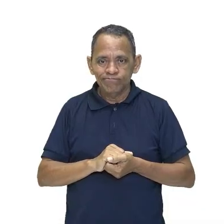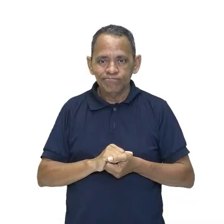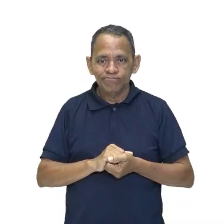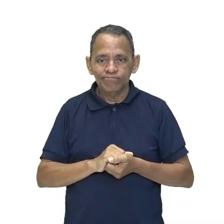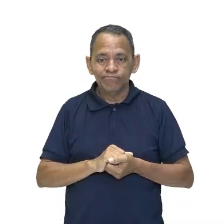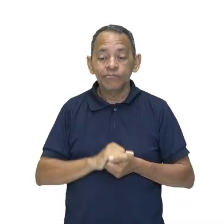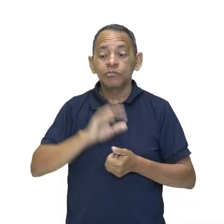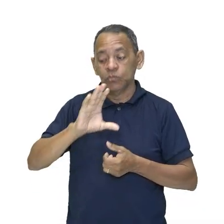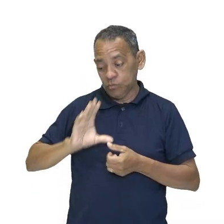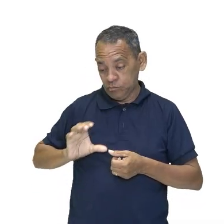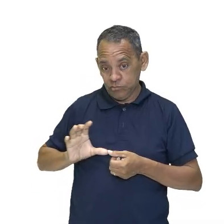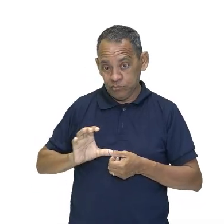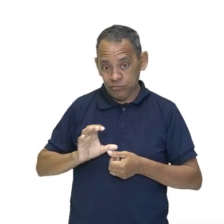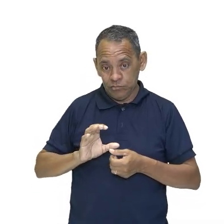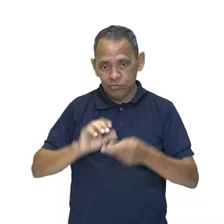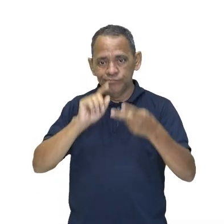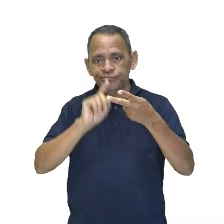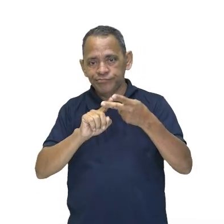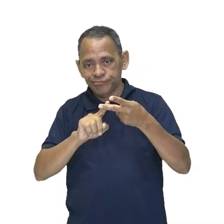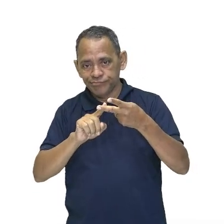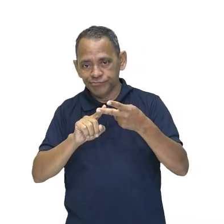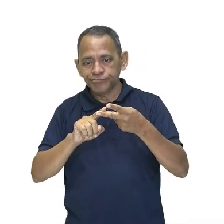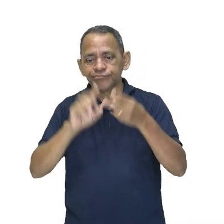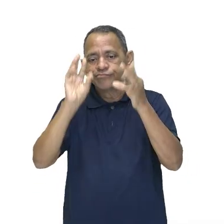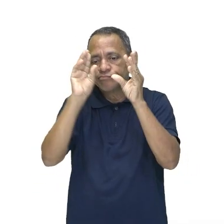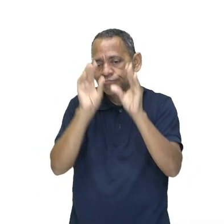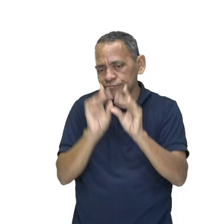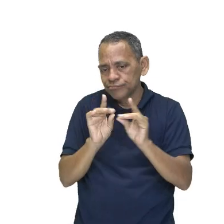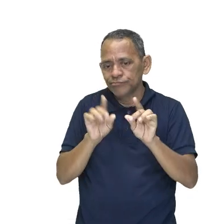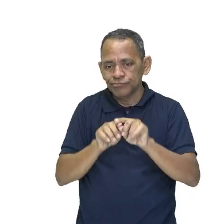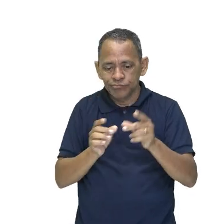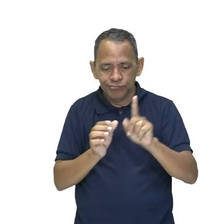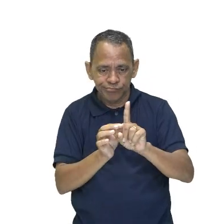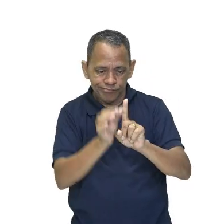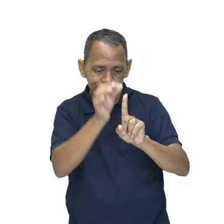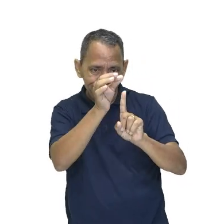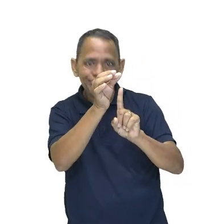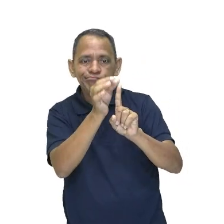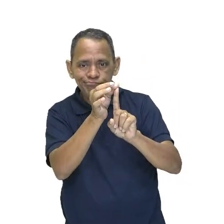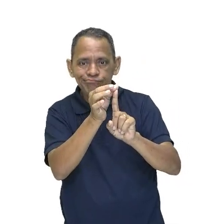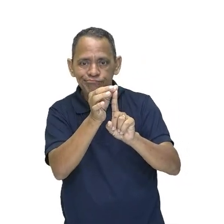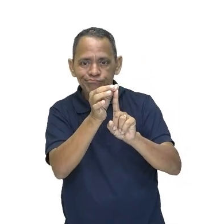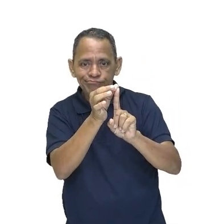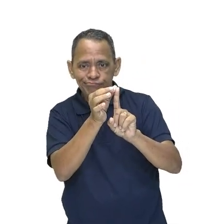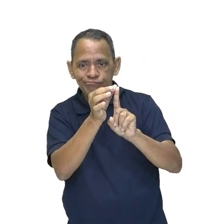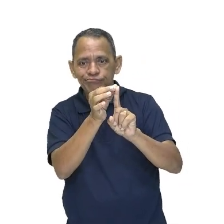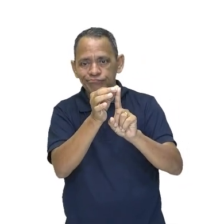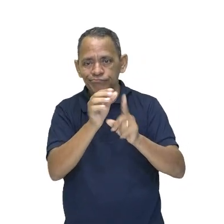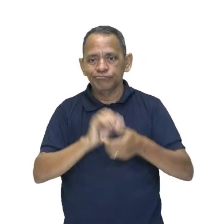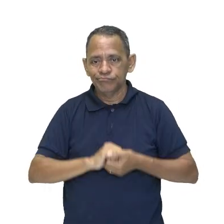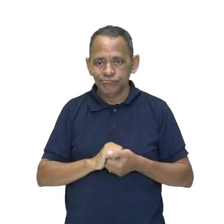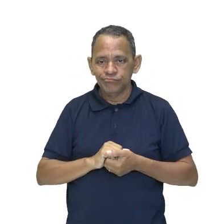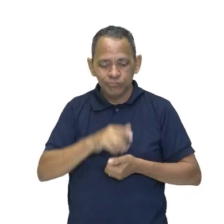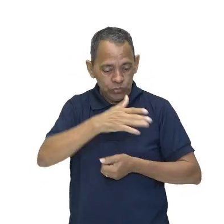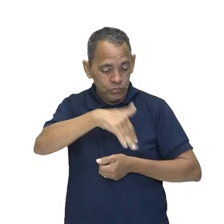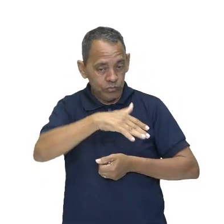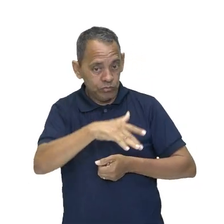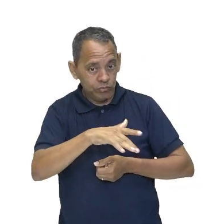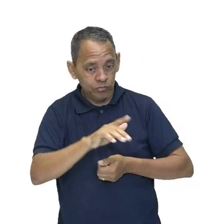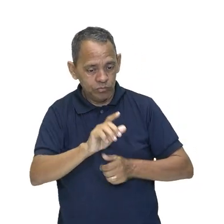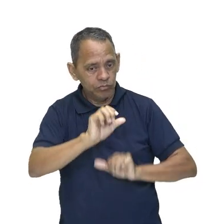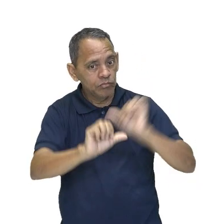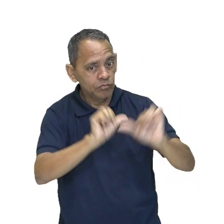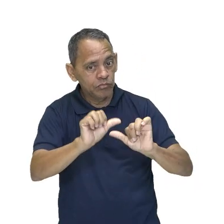A enzima desnaturada pela temperatura muito elevada altera sua forma e, com isso, o sítio ativo se